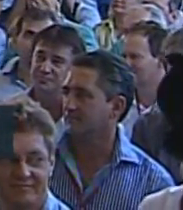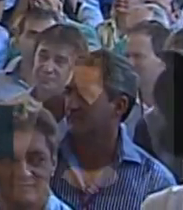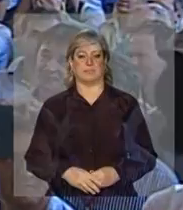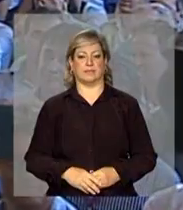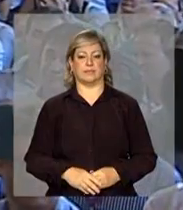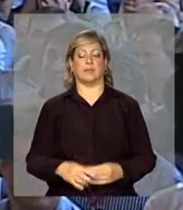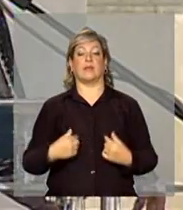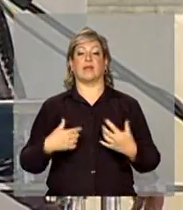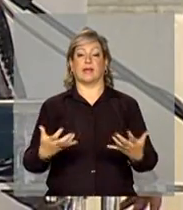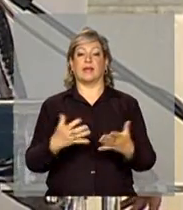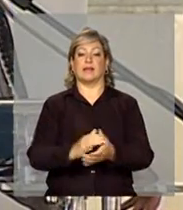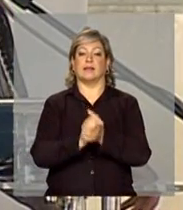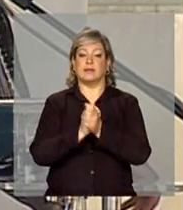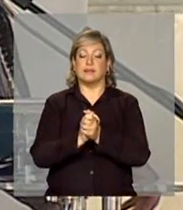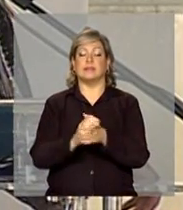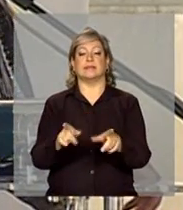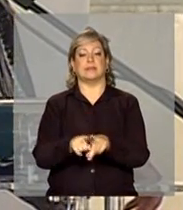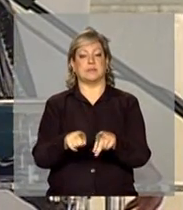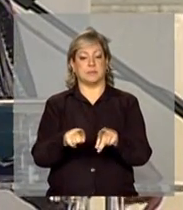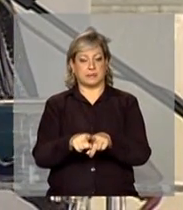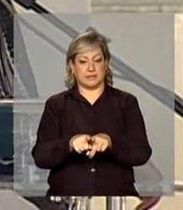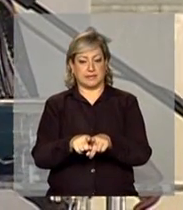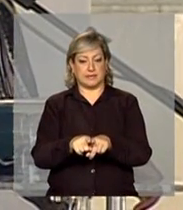Queria dirigir um cumprimento